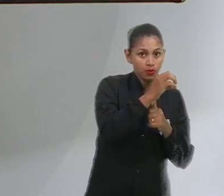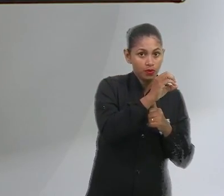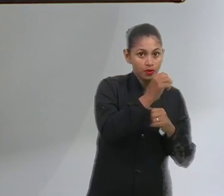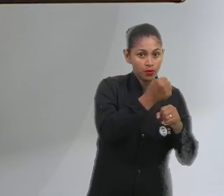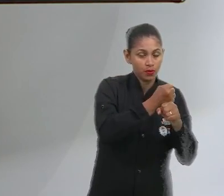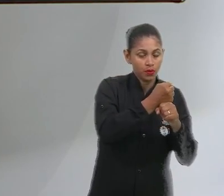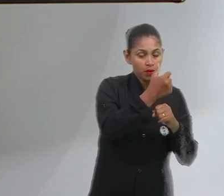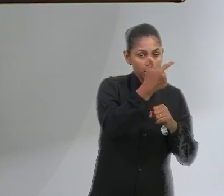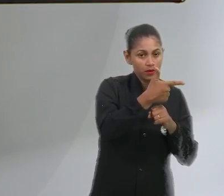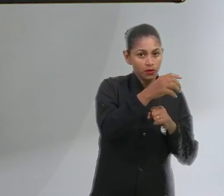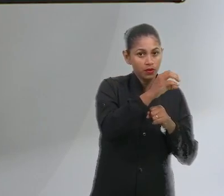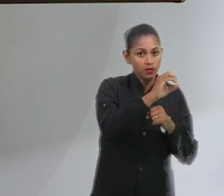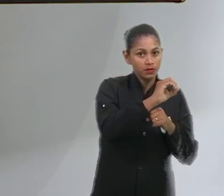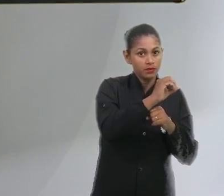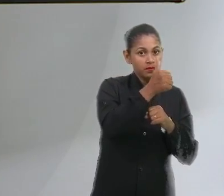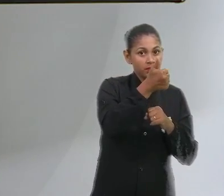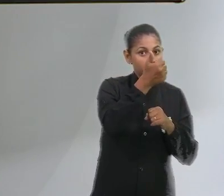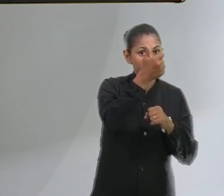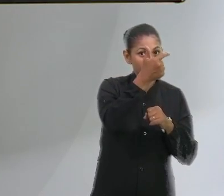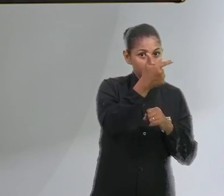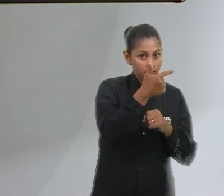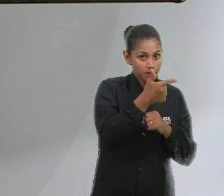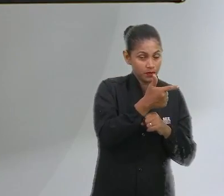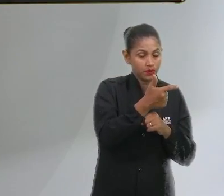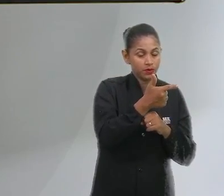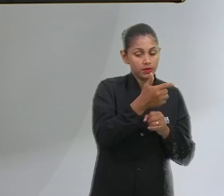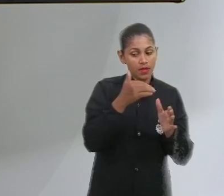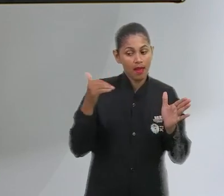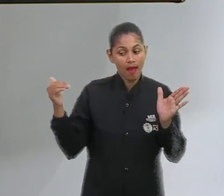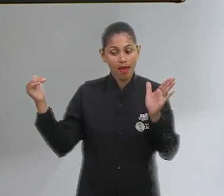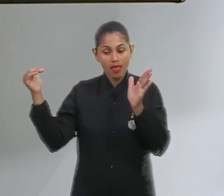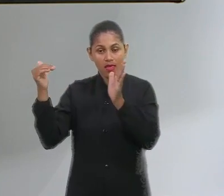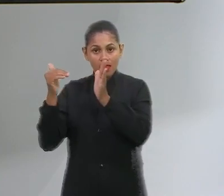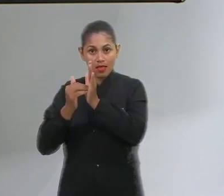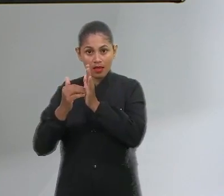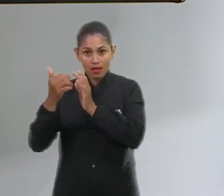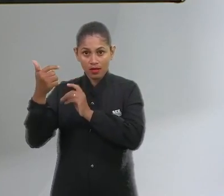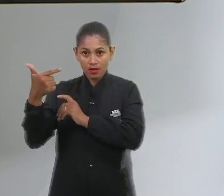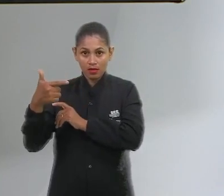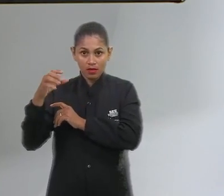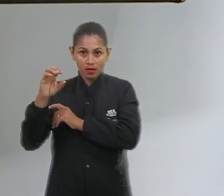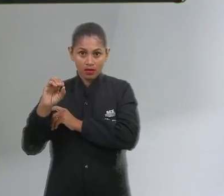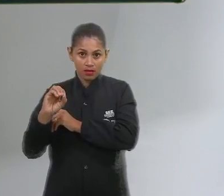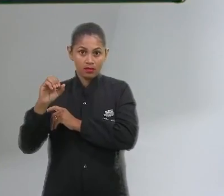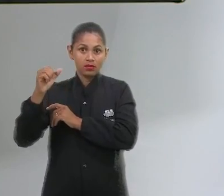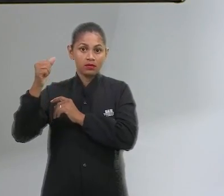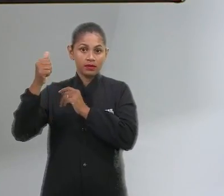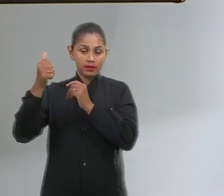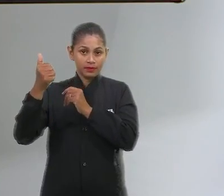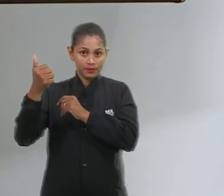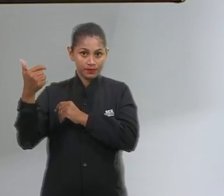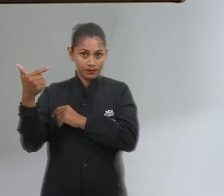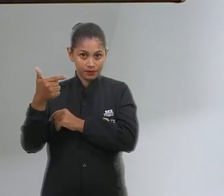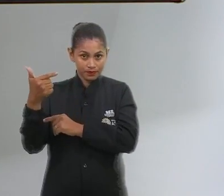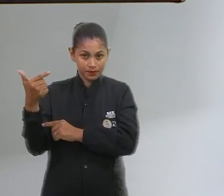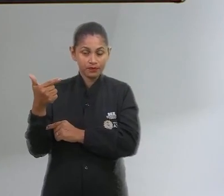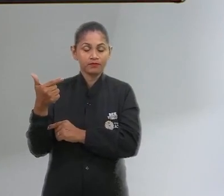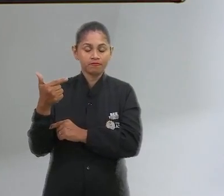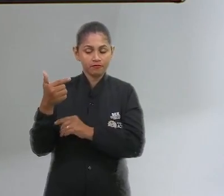até 2022, algumas questões ocorreram. O Brasil passou por uma recessão econômica